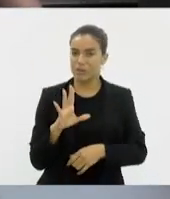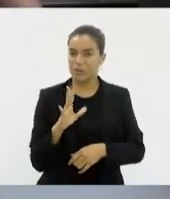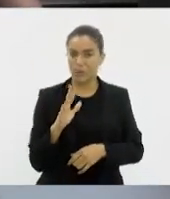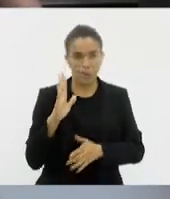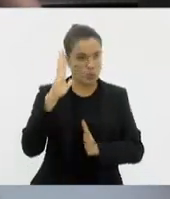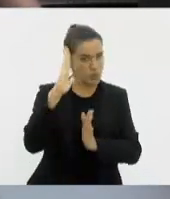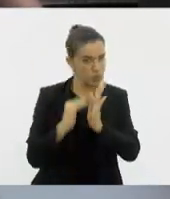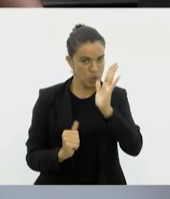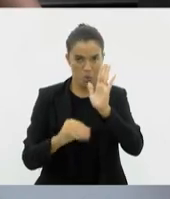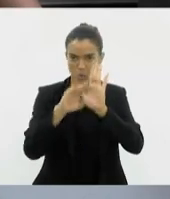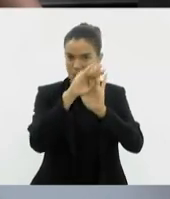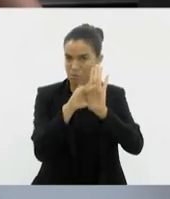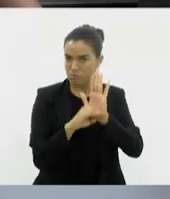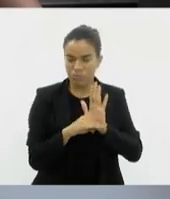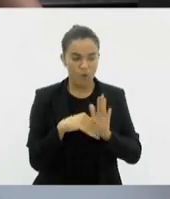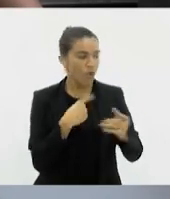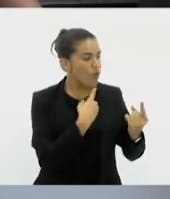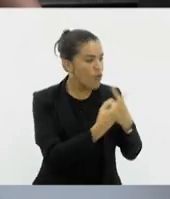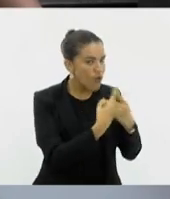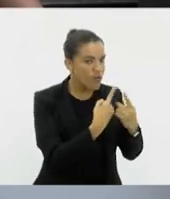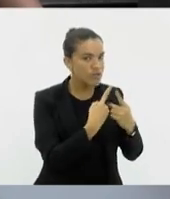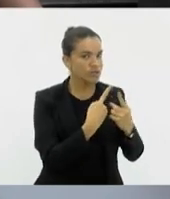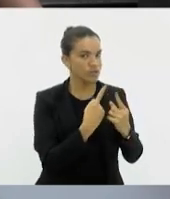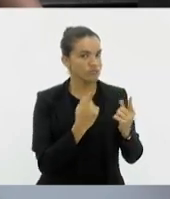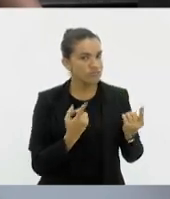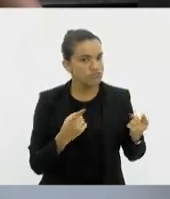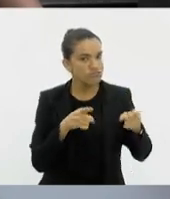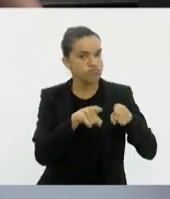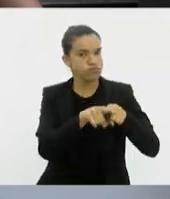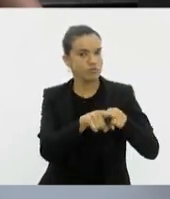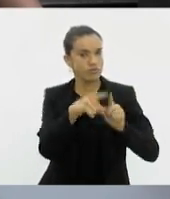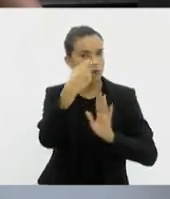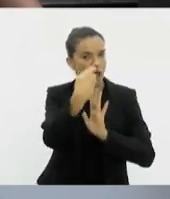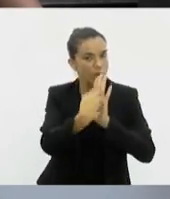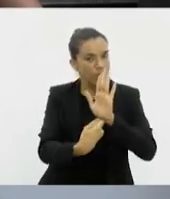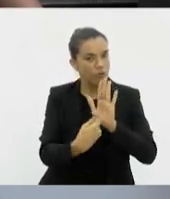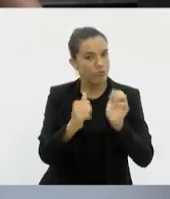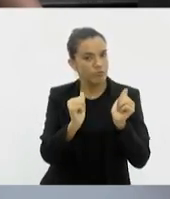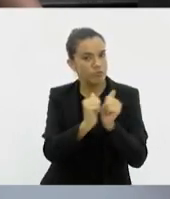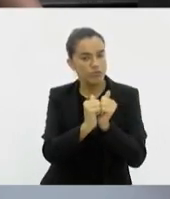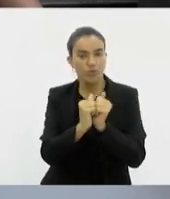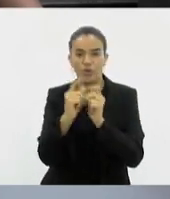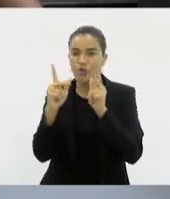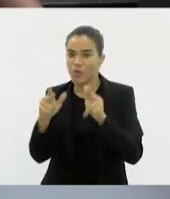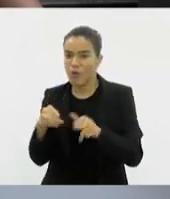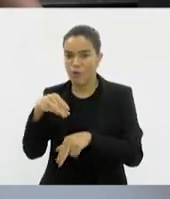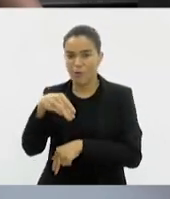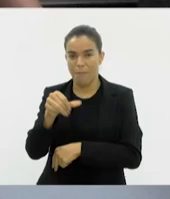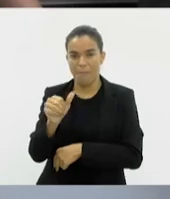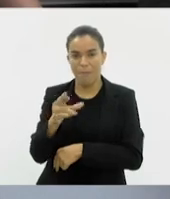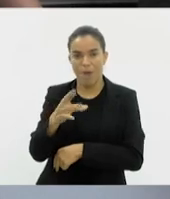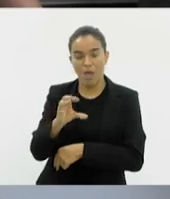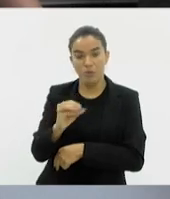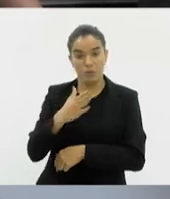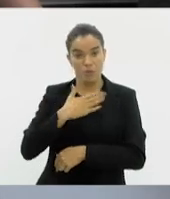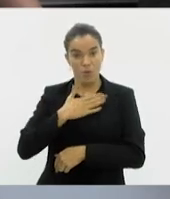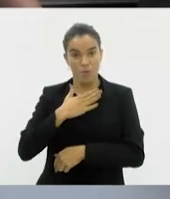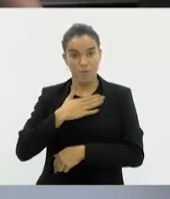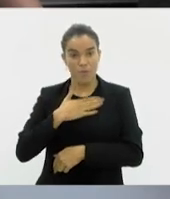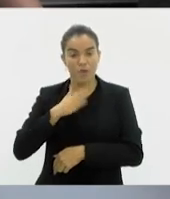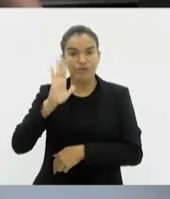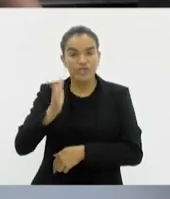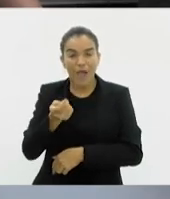pauta. Conversamos e fizemos autoria comum do mesmo projeto, assim como de Márcio Canella. Então, assim, o meu, que já estava para